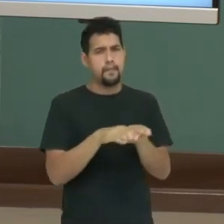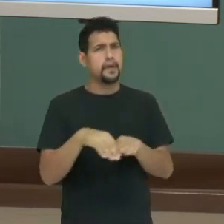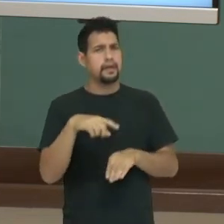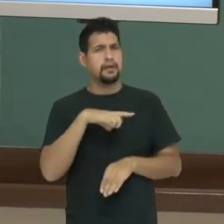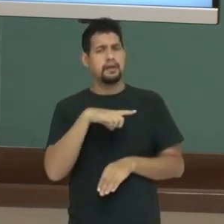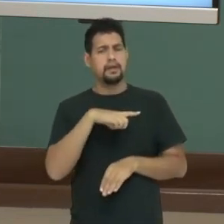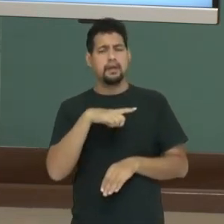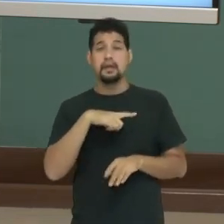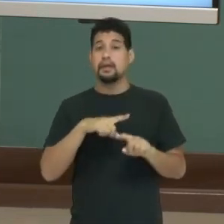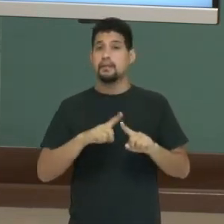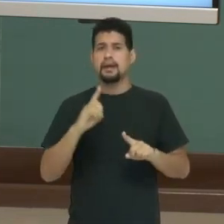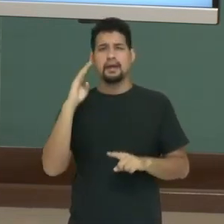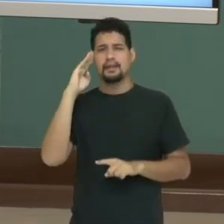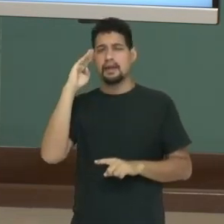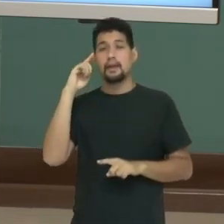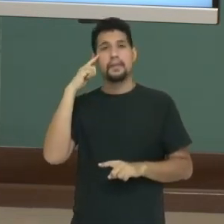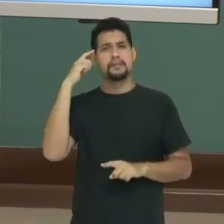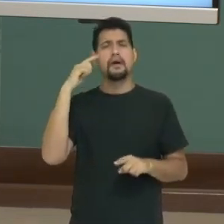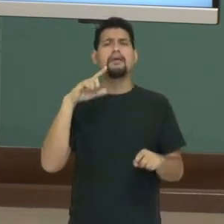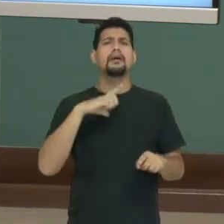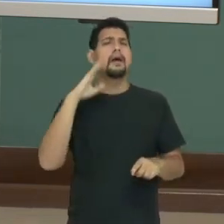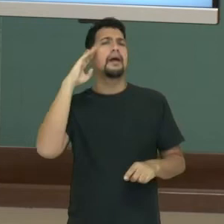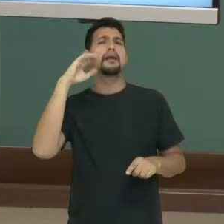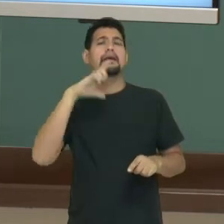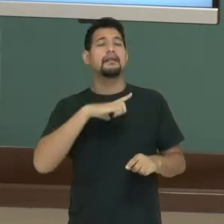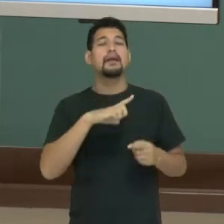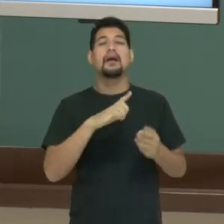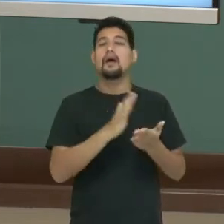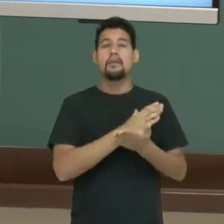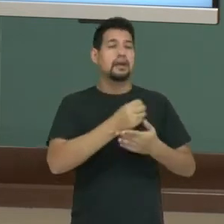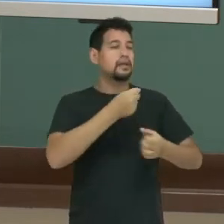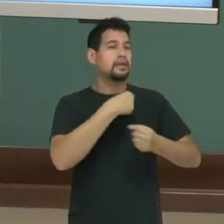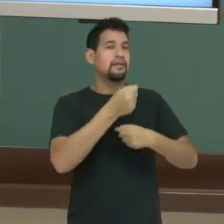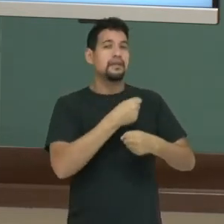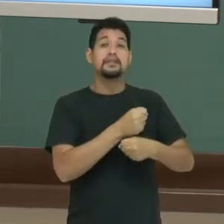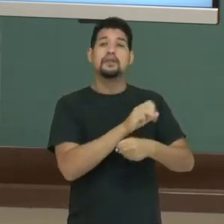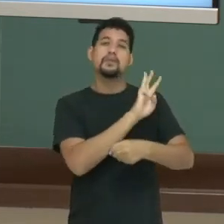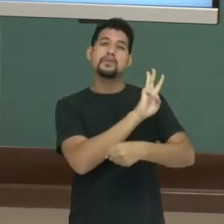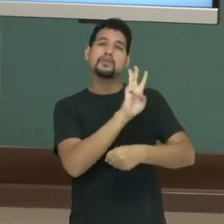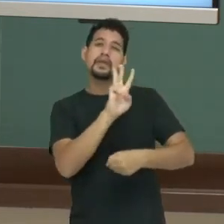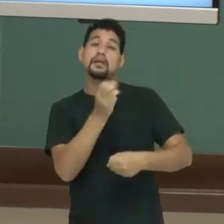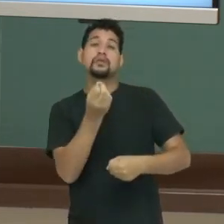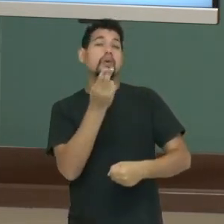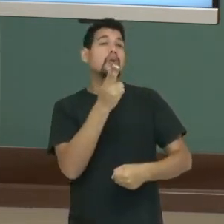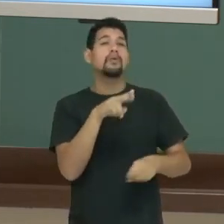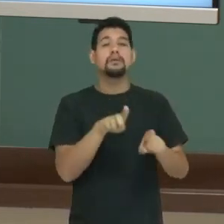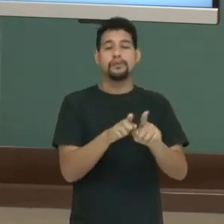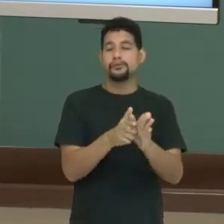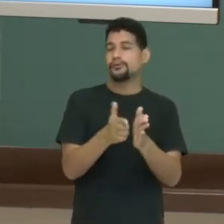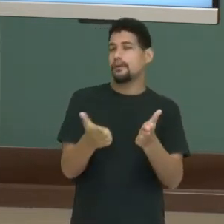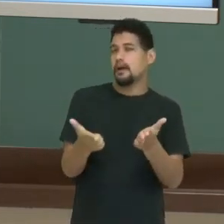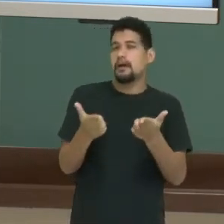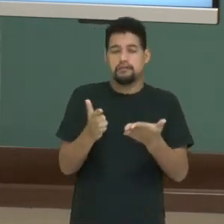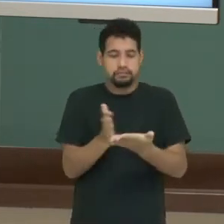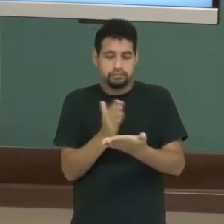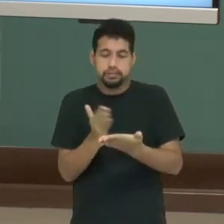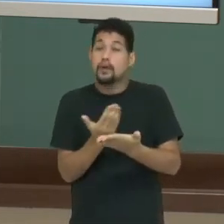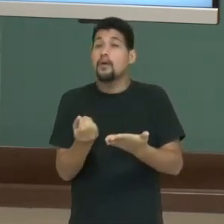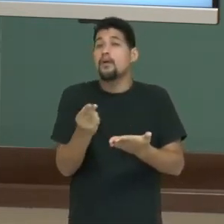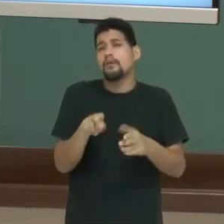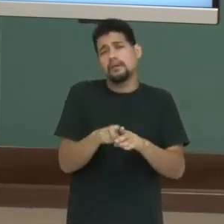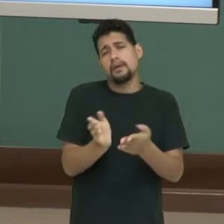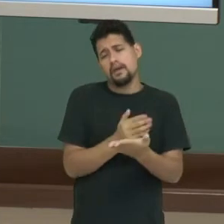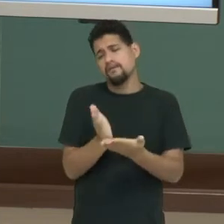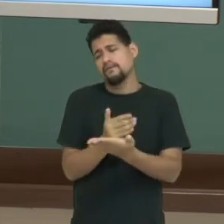Então, nessa ideia, onde encontramos uma entrevista em um site, em um jornal impresso ou em um jornal online ou em revistas